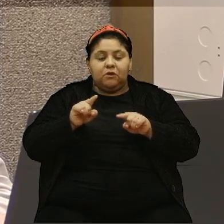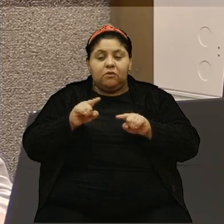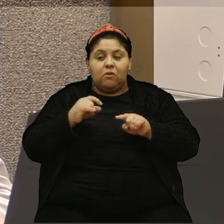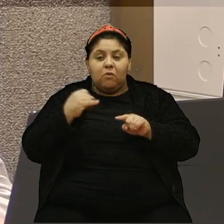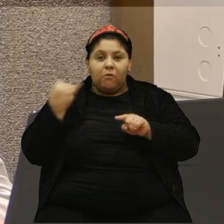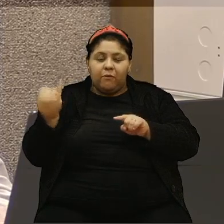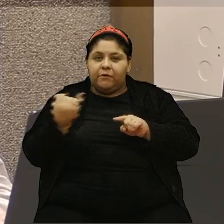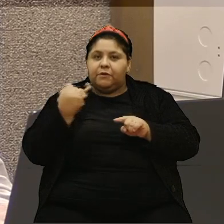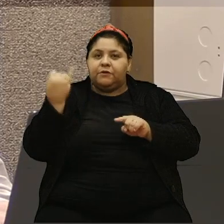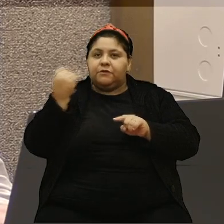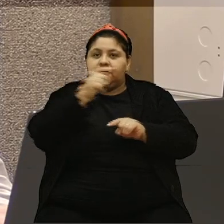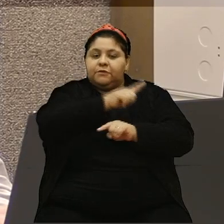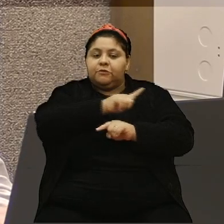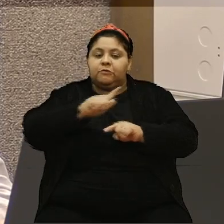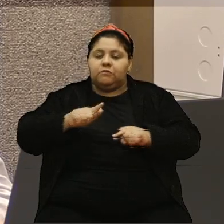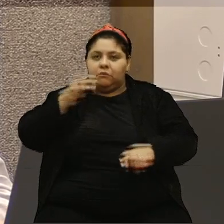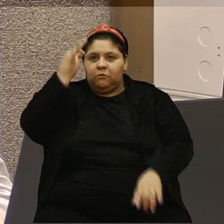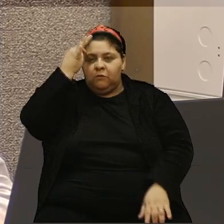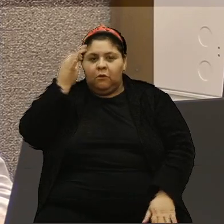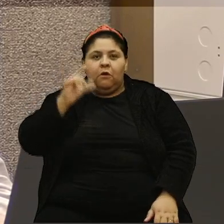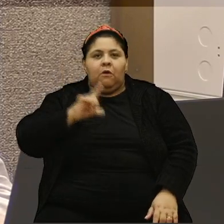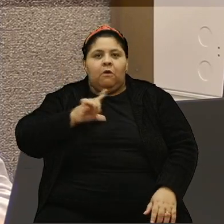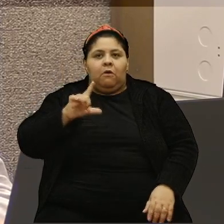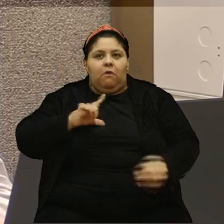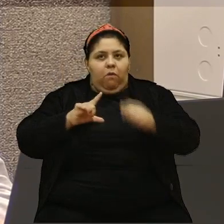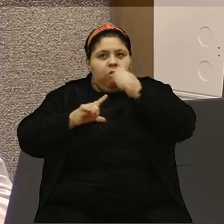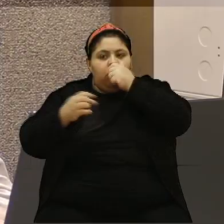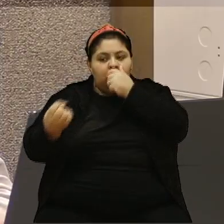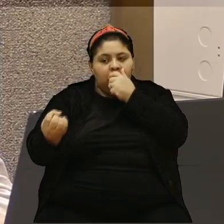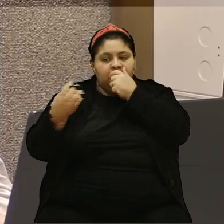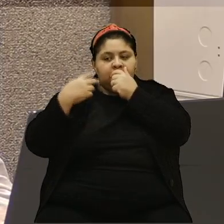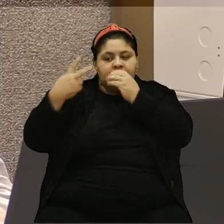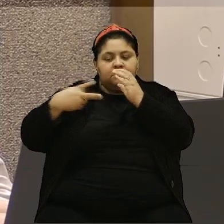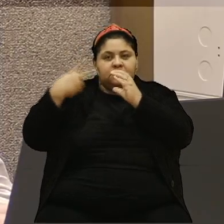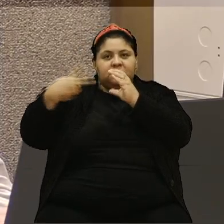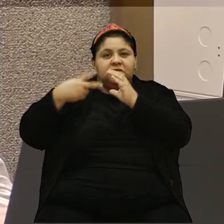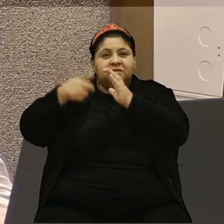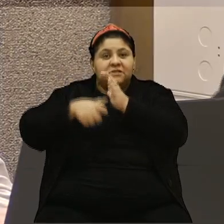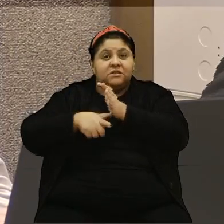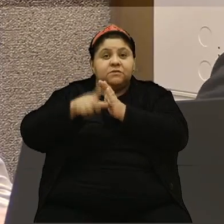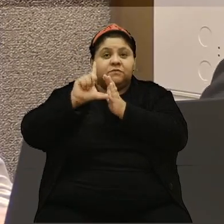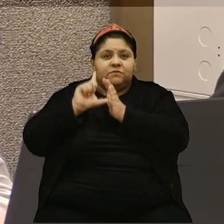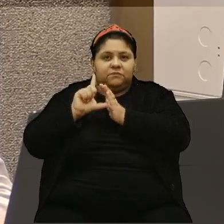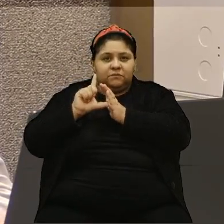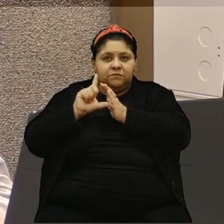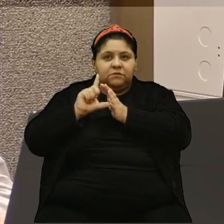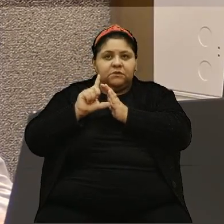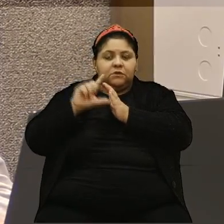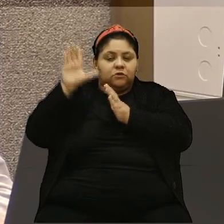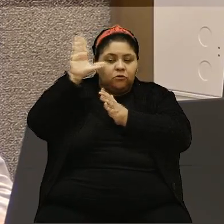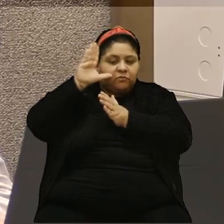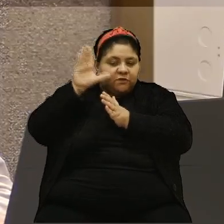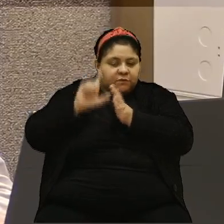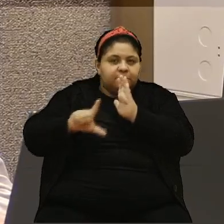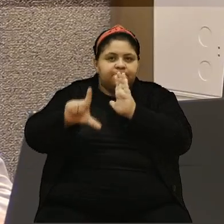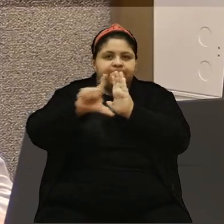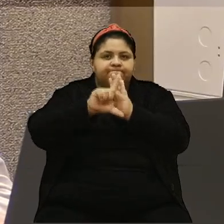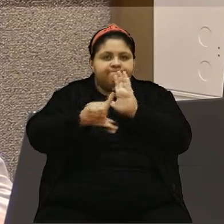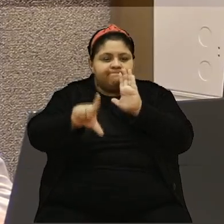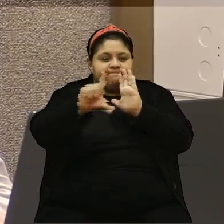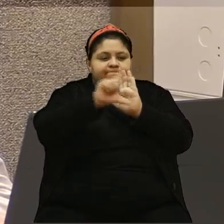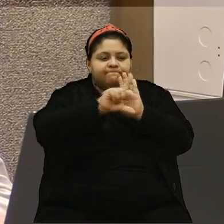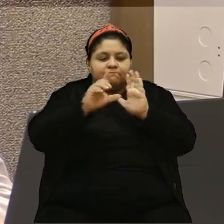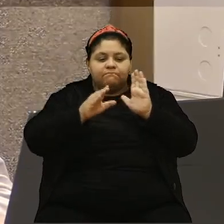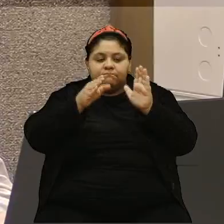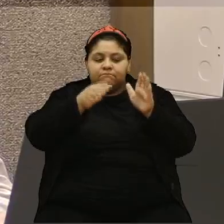fundamental é o governo entender que tem que mandar para a Câmara, antes ainda da revisão da lei, uma lei